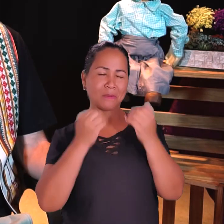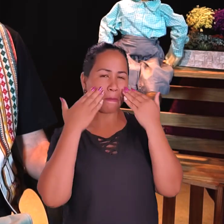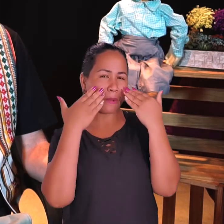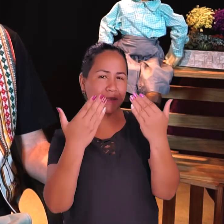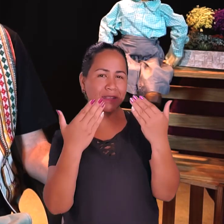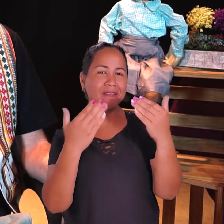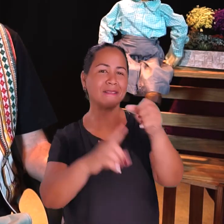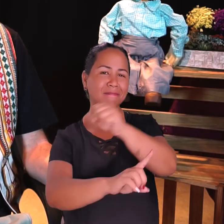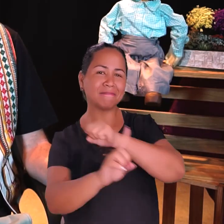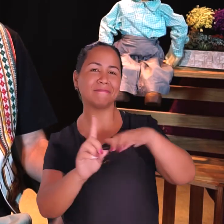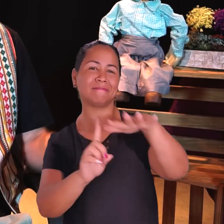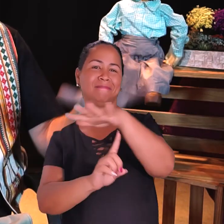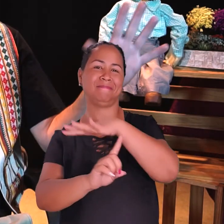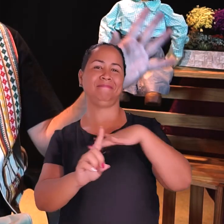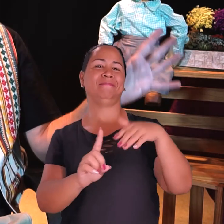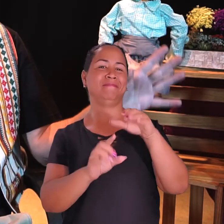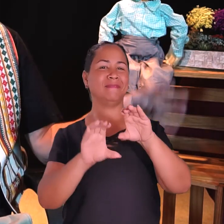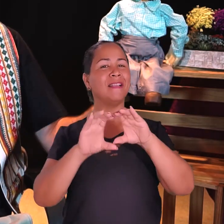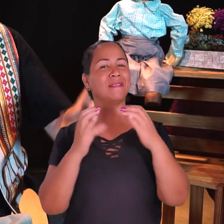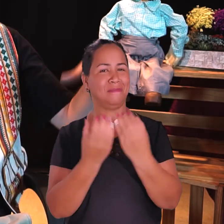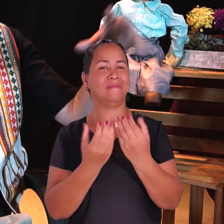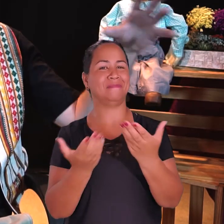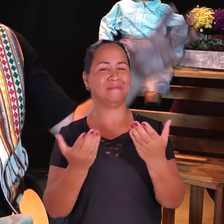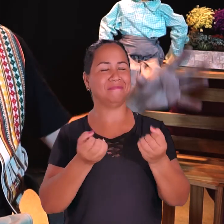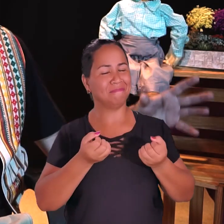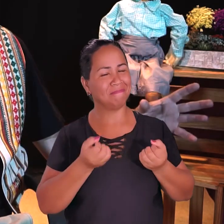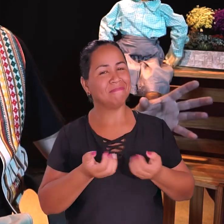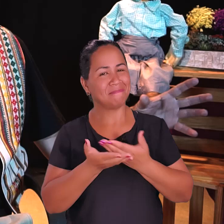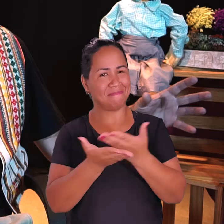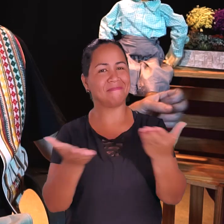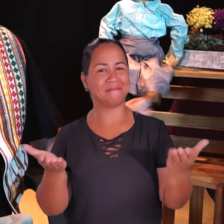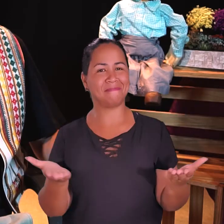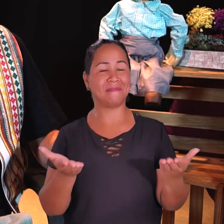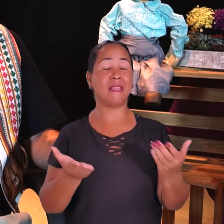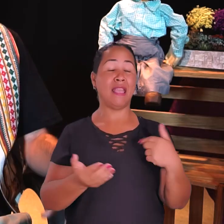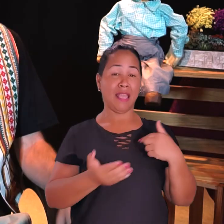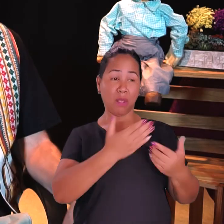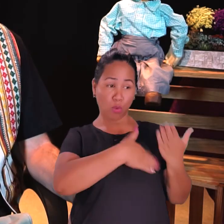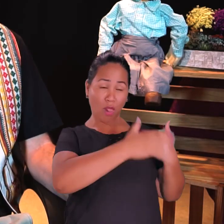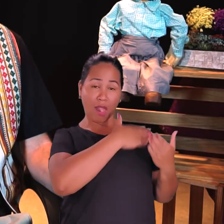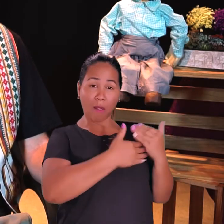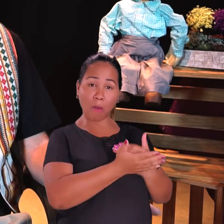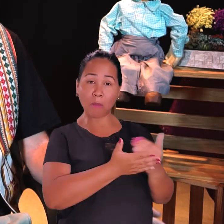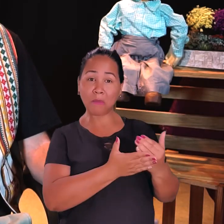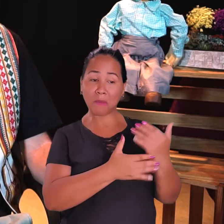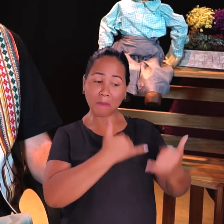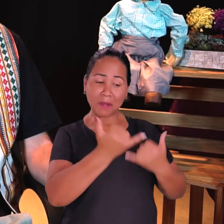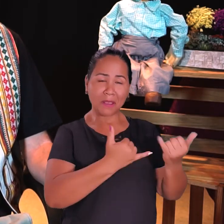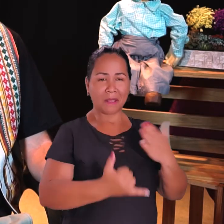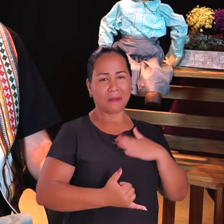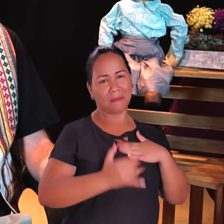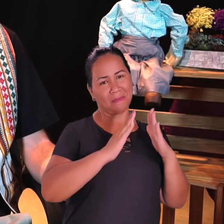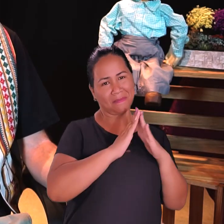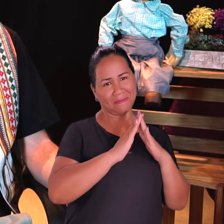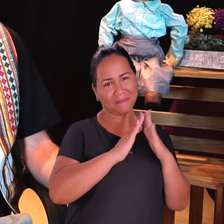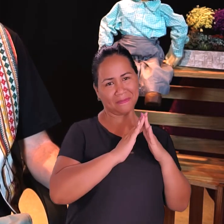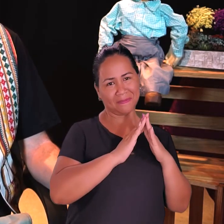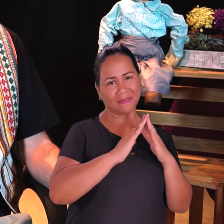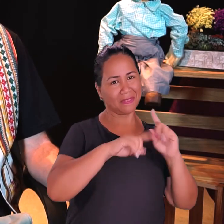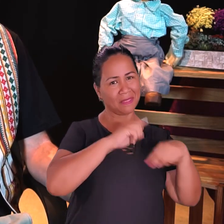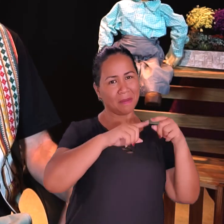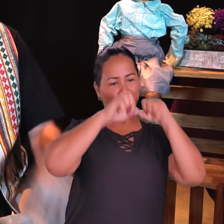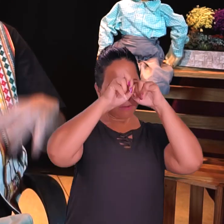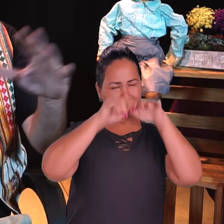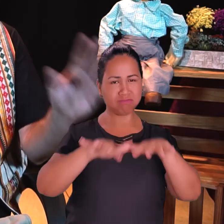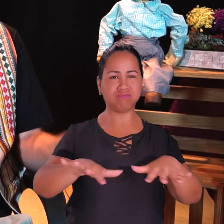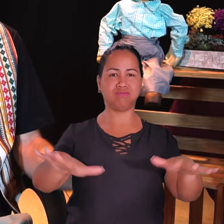comunidade também. Então, eu comecei muito no início brincando de boneco no meu quintal, Depois a gente começou a levar boneco para outros lugares,